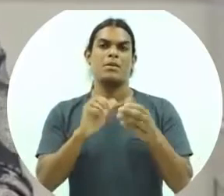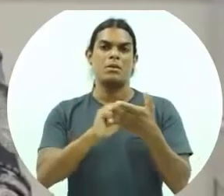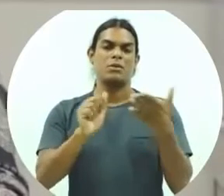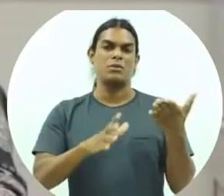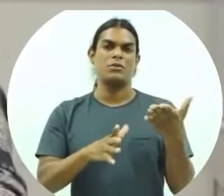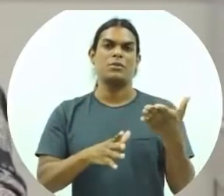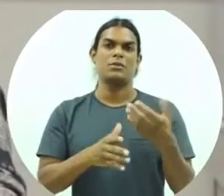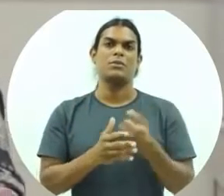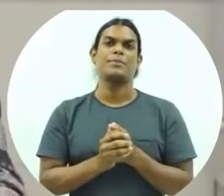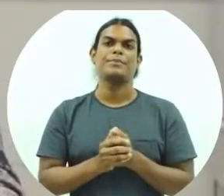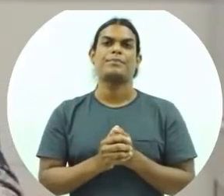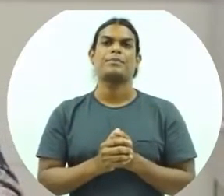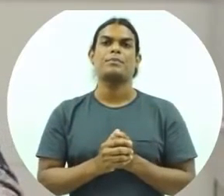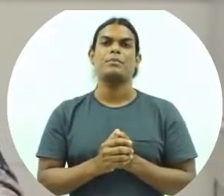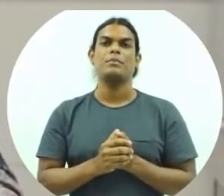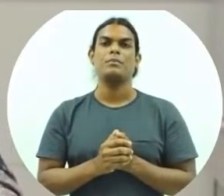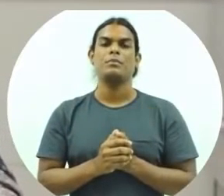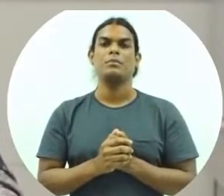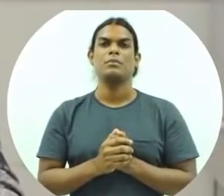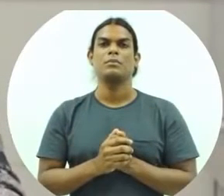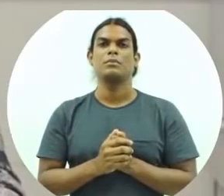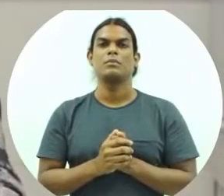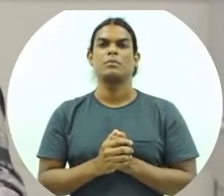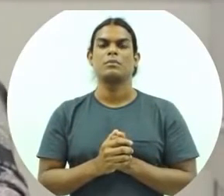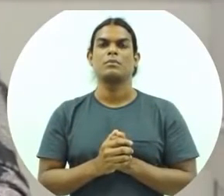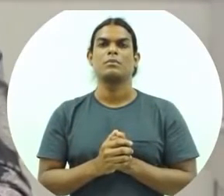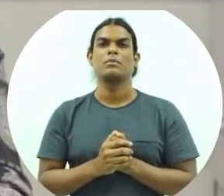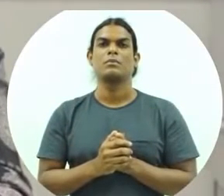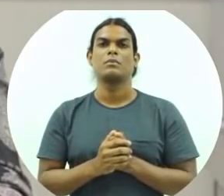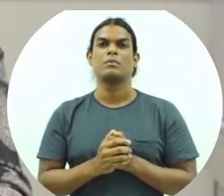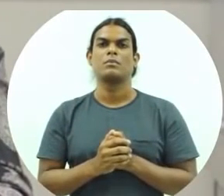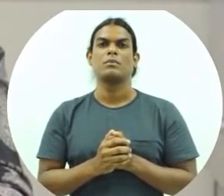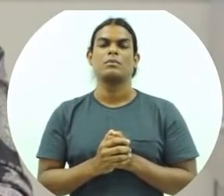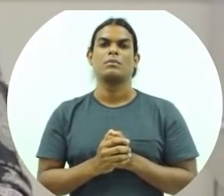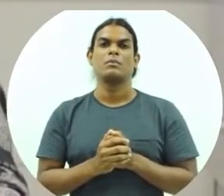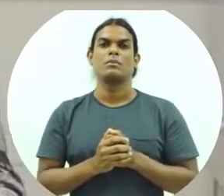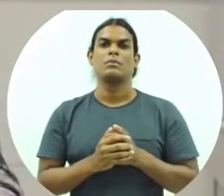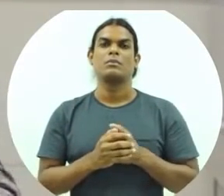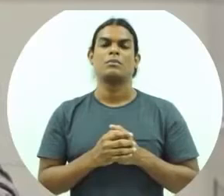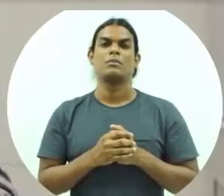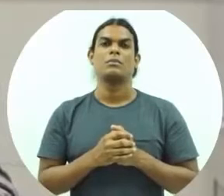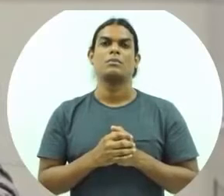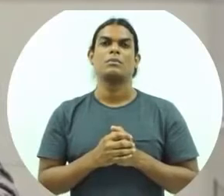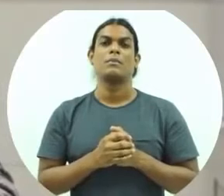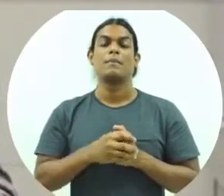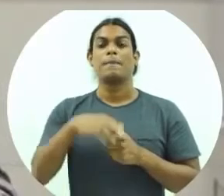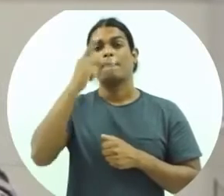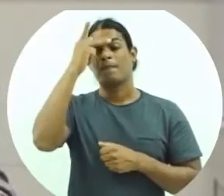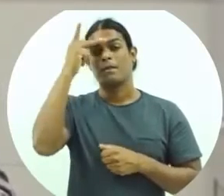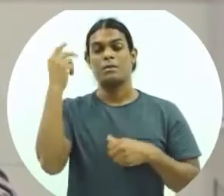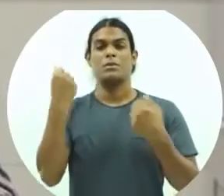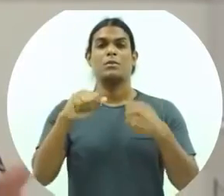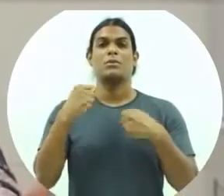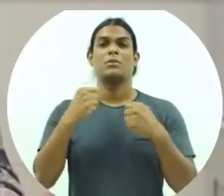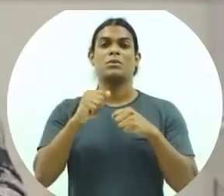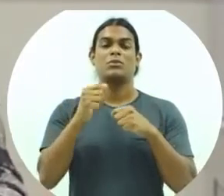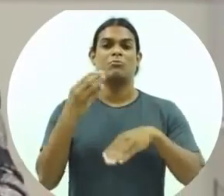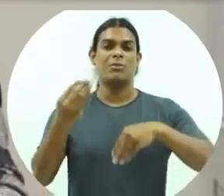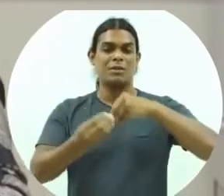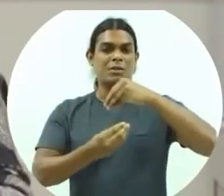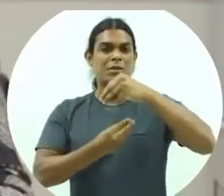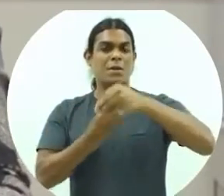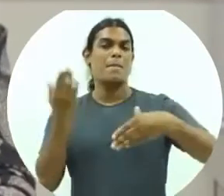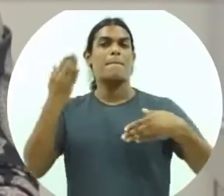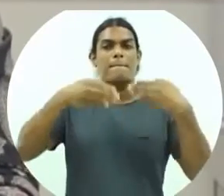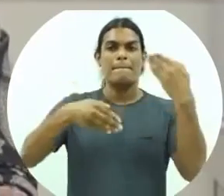pessoas em questão. Obter o comprometimento das pessoas em relação aos resultados desejados, ou seja, as pessoas precisam estar